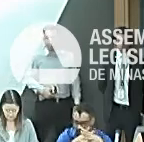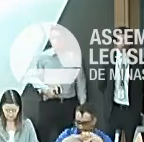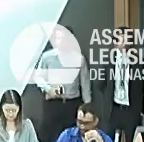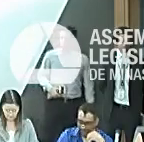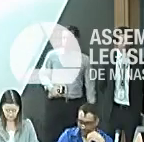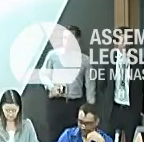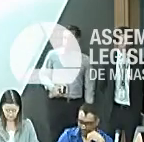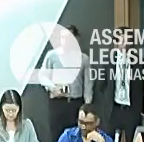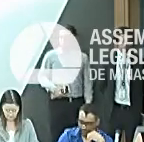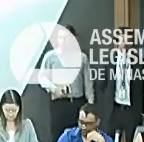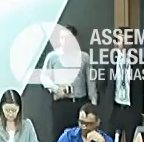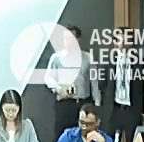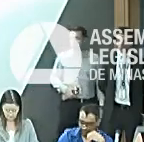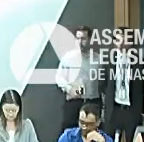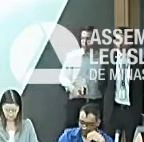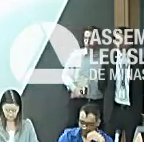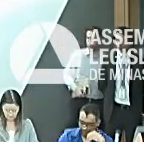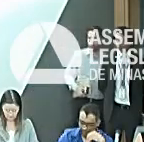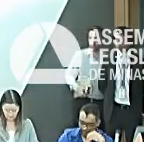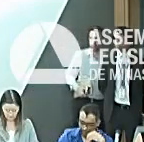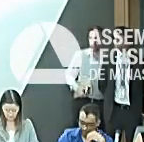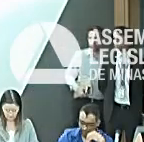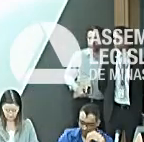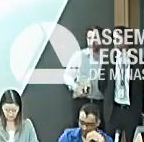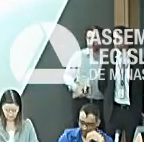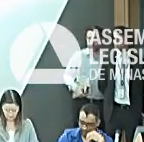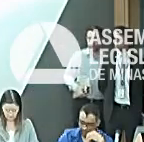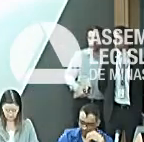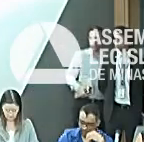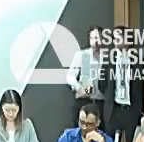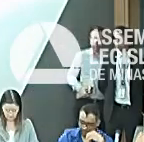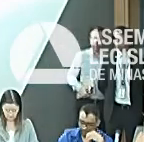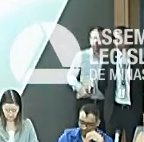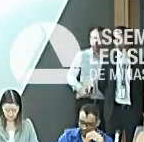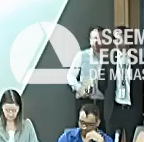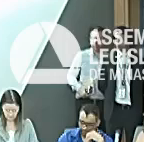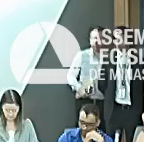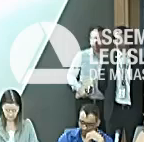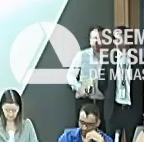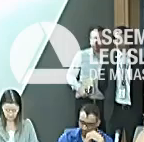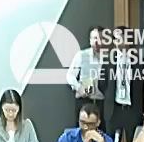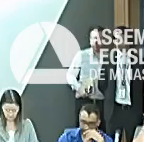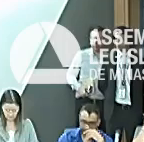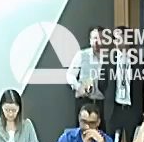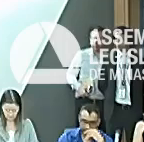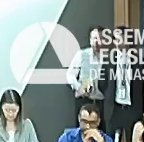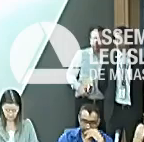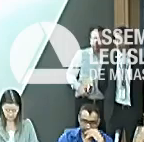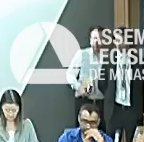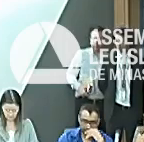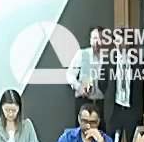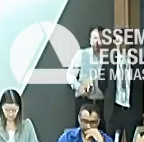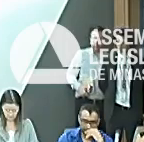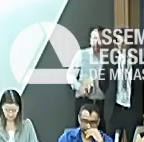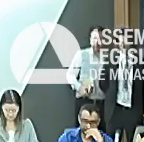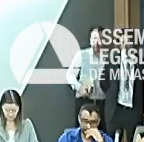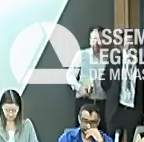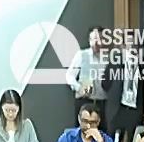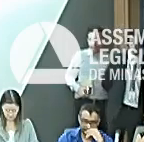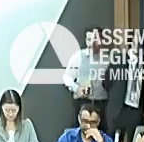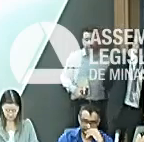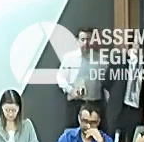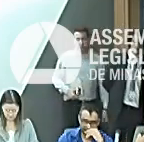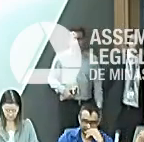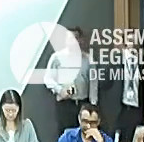diretor o senhor tem que ser o primeiro a conhecer você vai ter que aplicar que vai cobrar só não sabe que os a carga horária é se